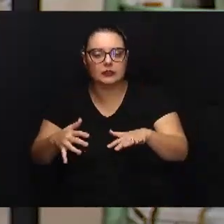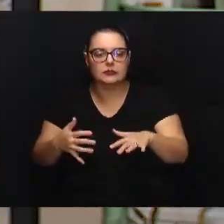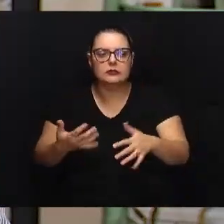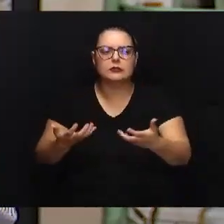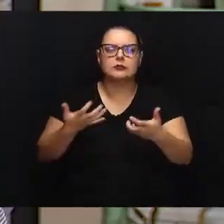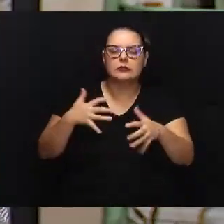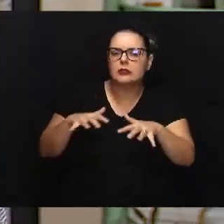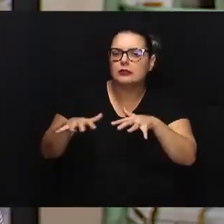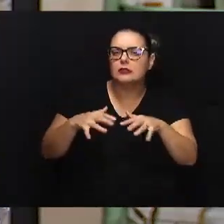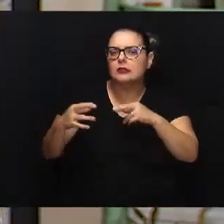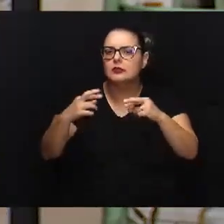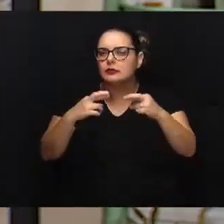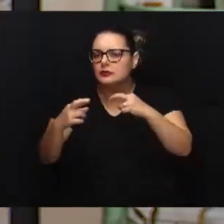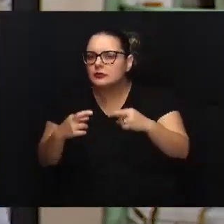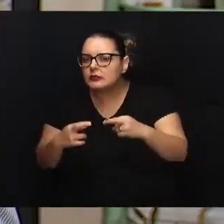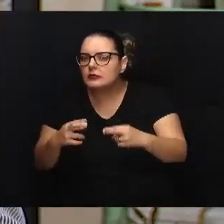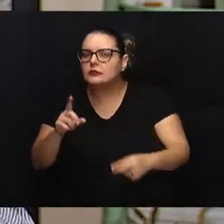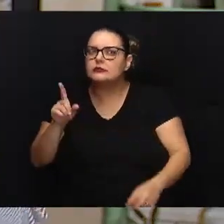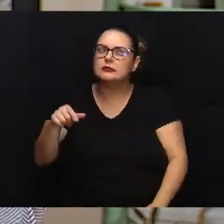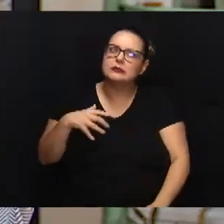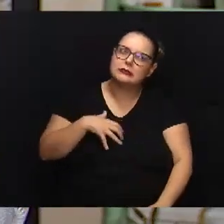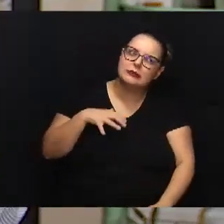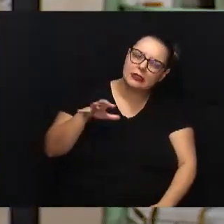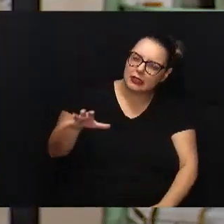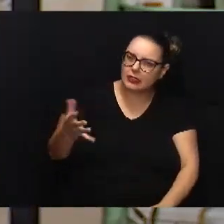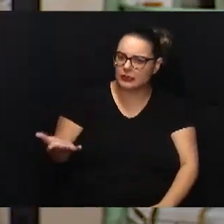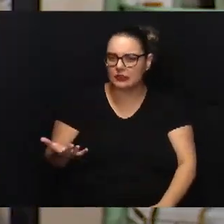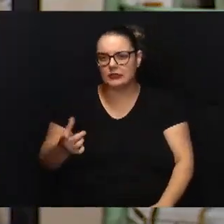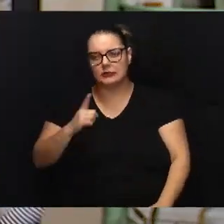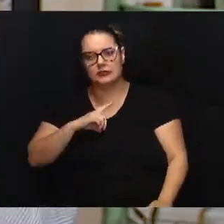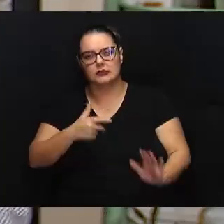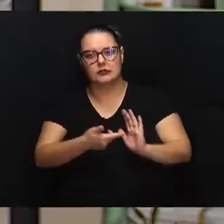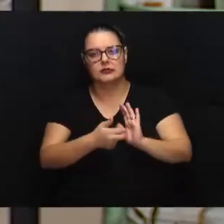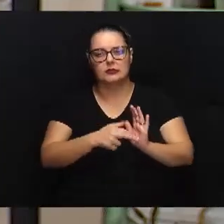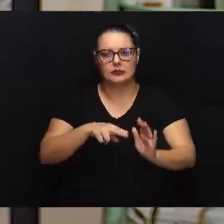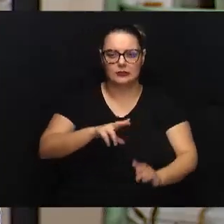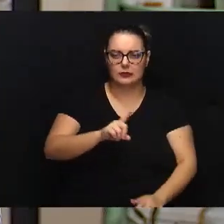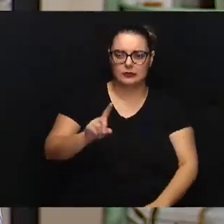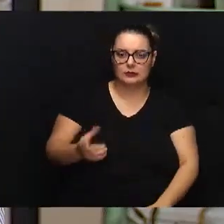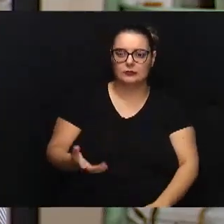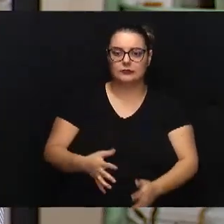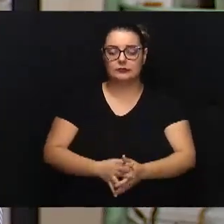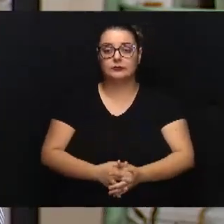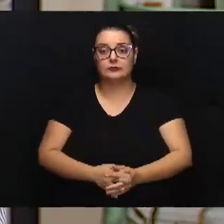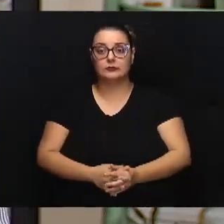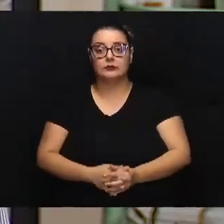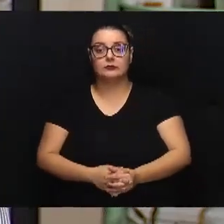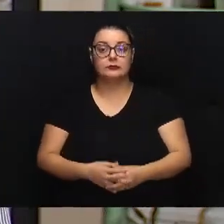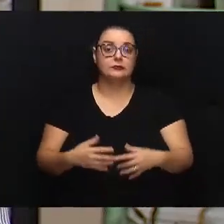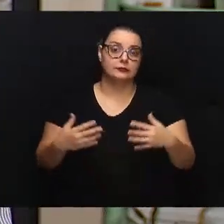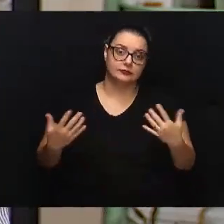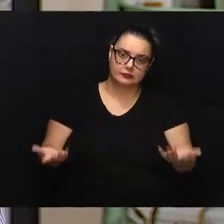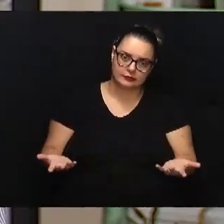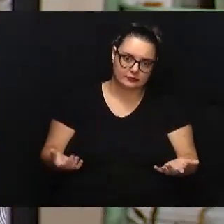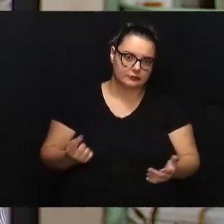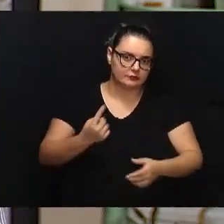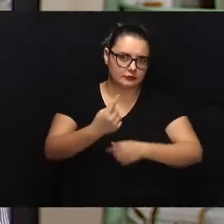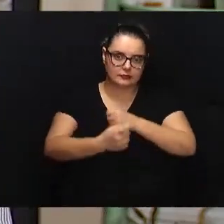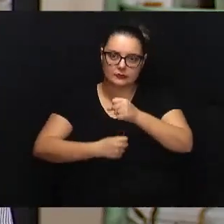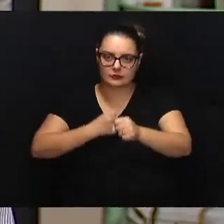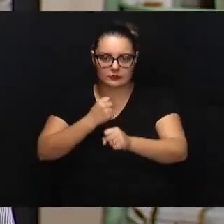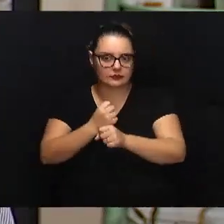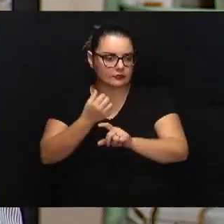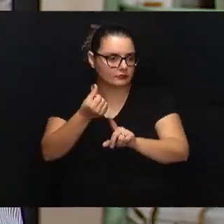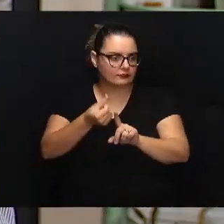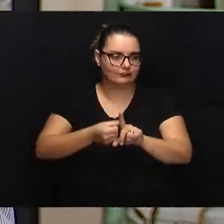verificar se era isso mesmo, se fazia sentido para mim ou não. Bom, deu 1 ano e meio e eu disse, não, essa vida